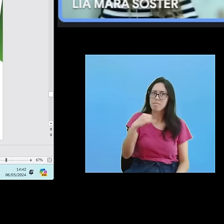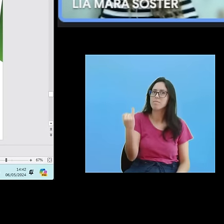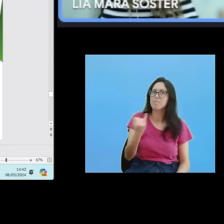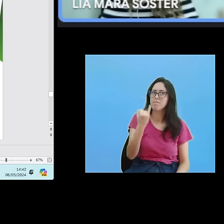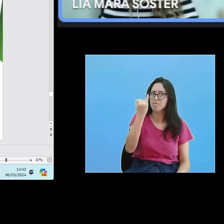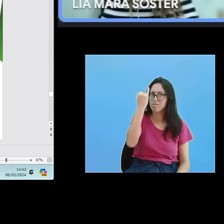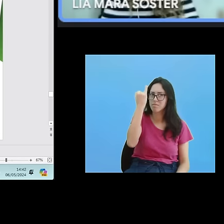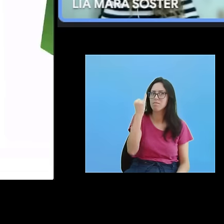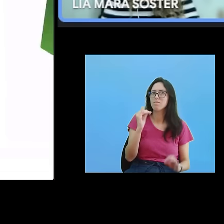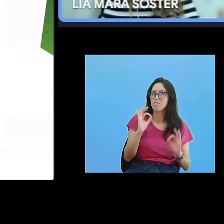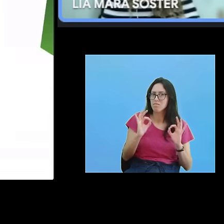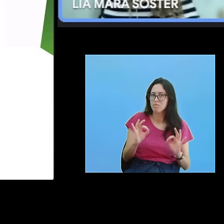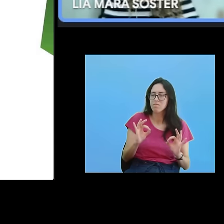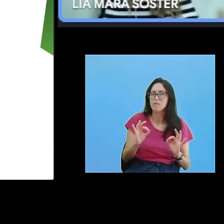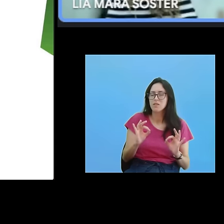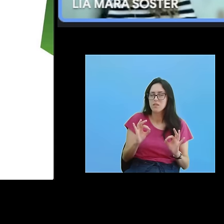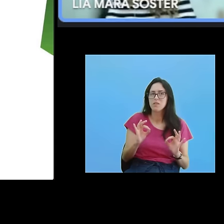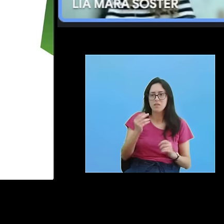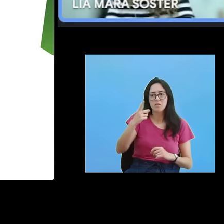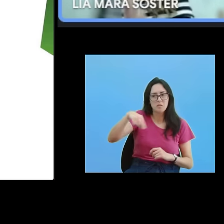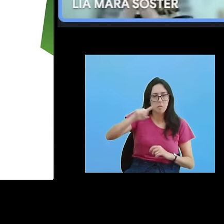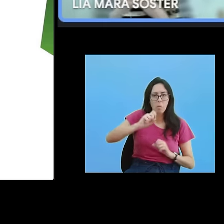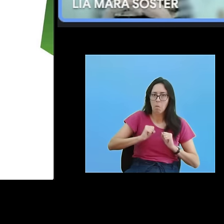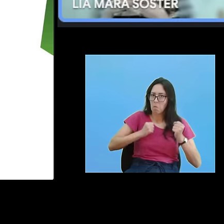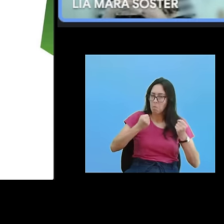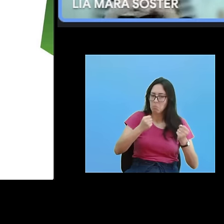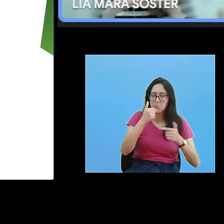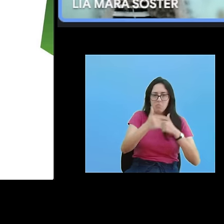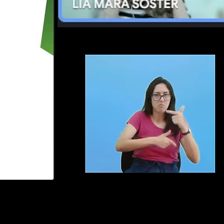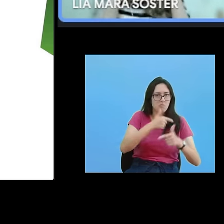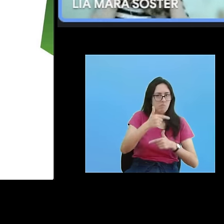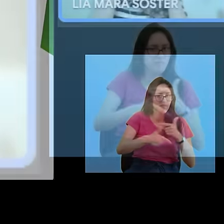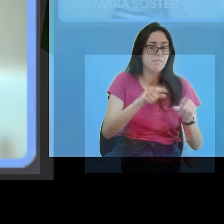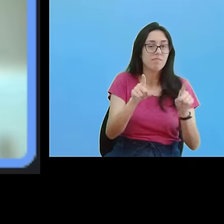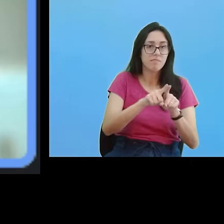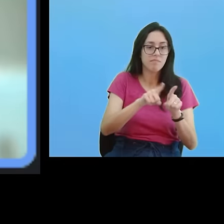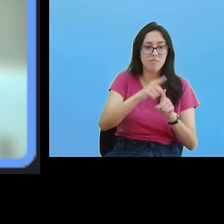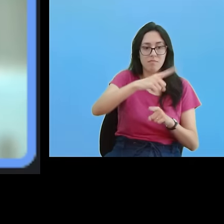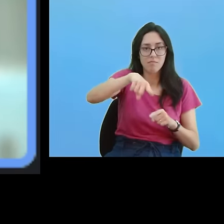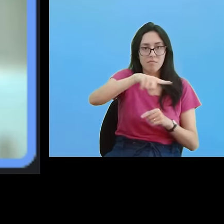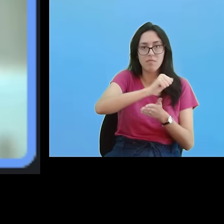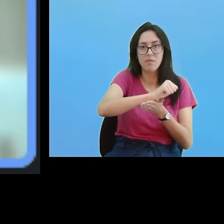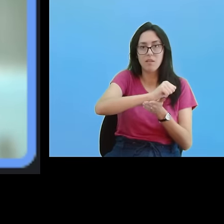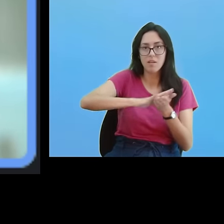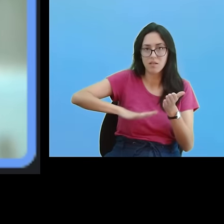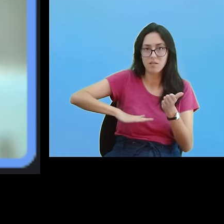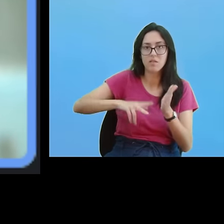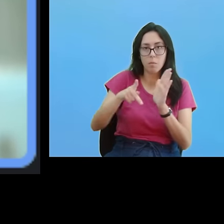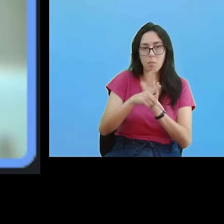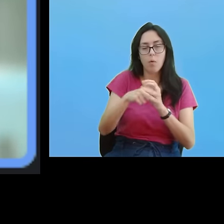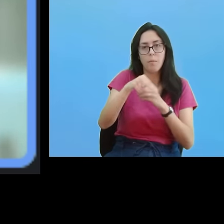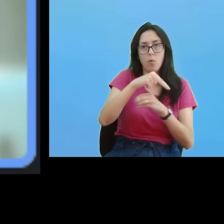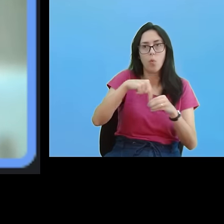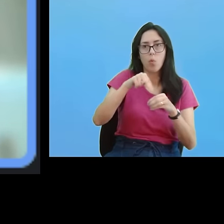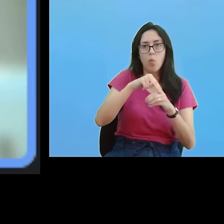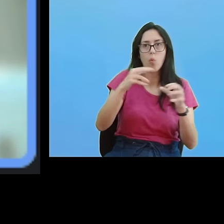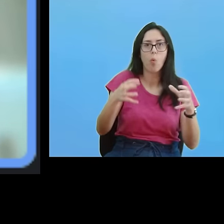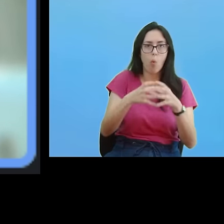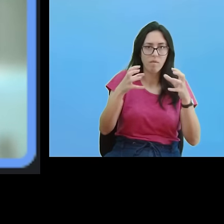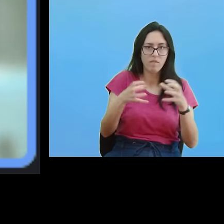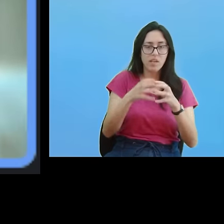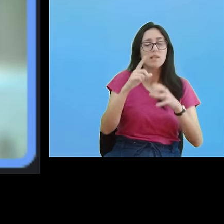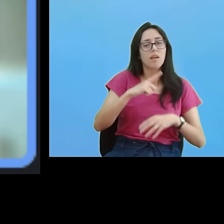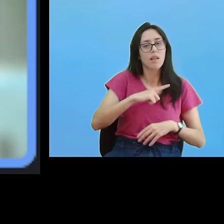relevantes, né, e eles se envolvem bastante, e além dessas atividades já realizadas pelo Núcleo de Convivência, nós